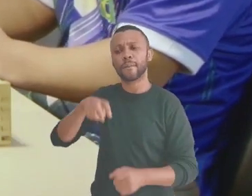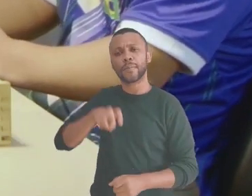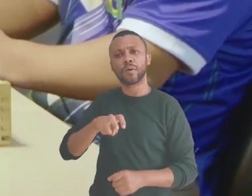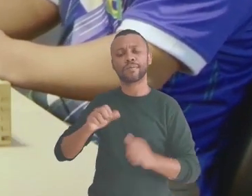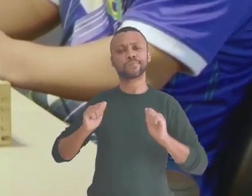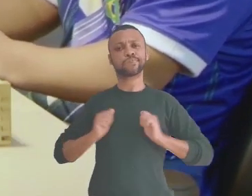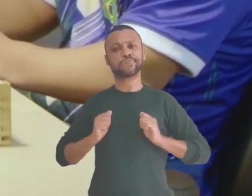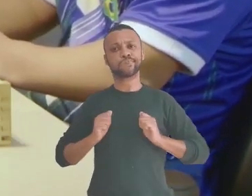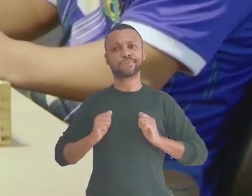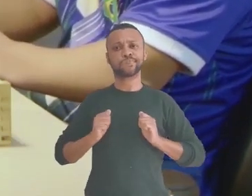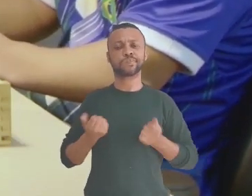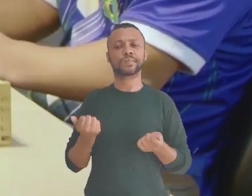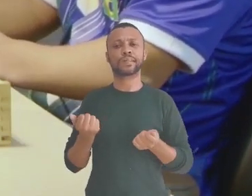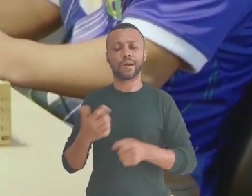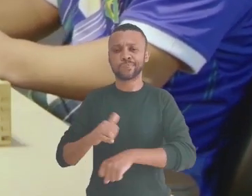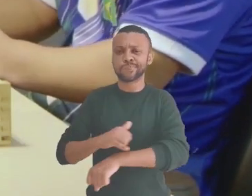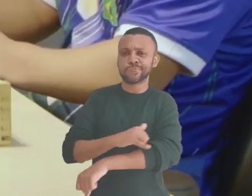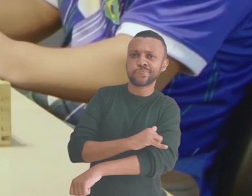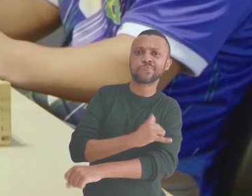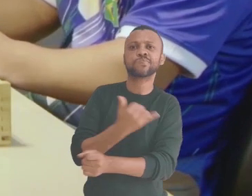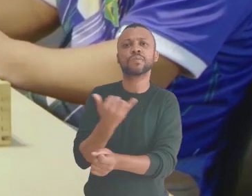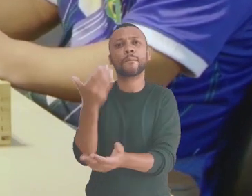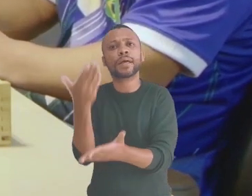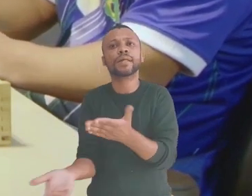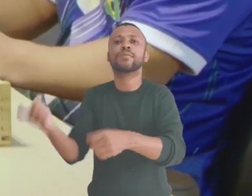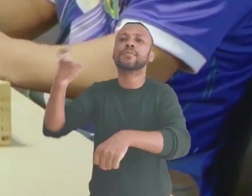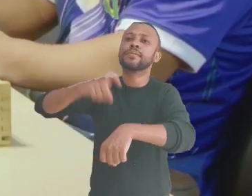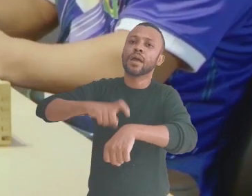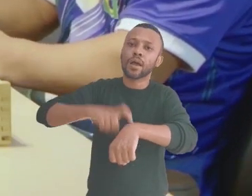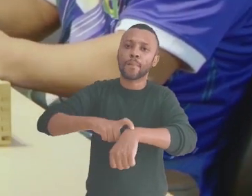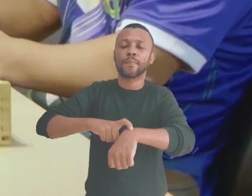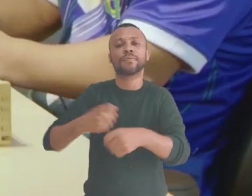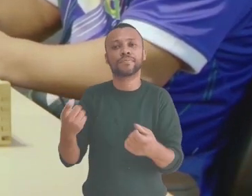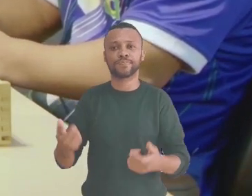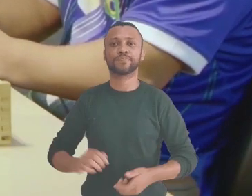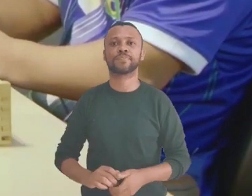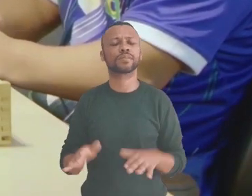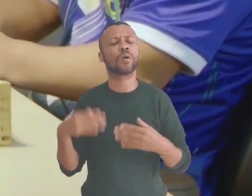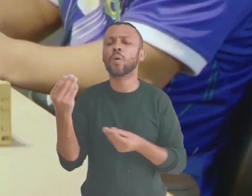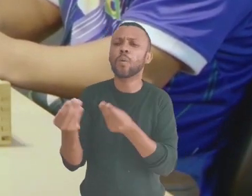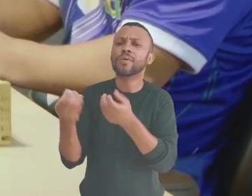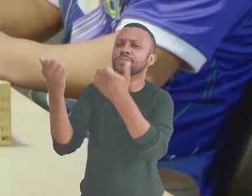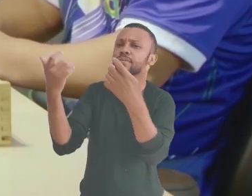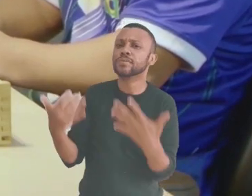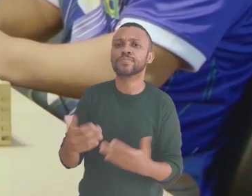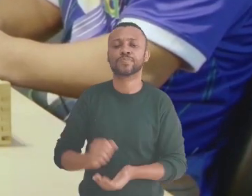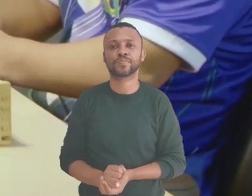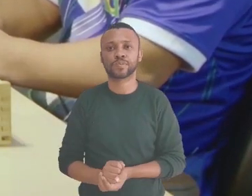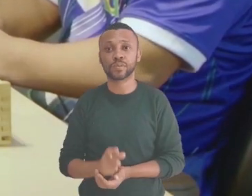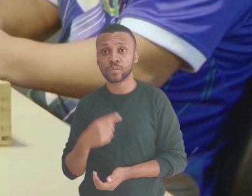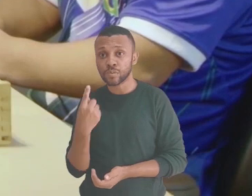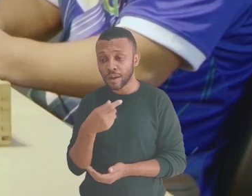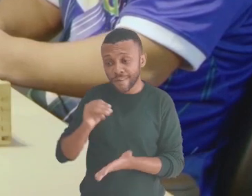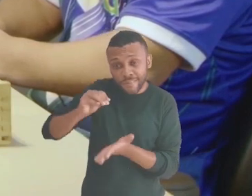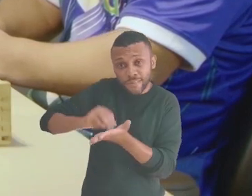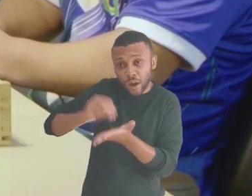de vida e perdendo tempo de vida. Perdendo tempo de vida. Sim, então é isso. Como é que você falou? A gente não tem qualidade,